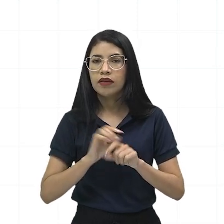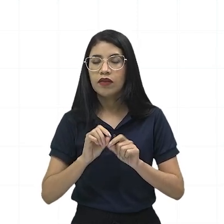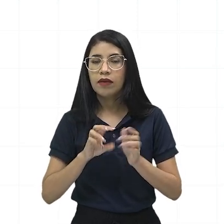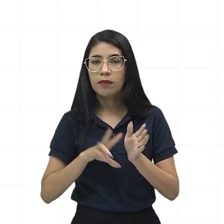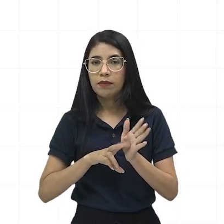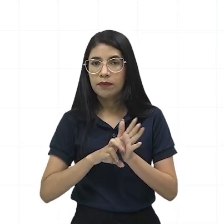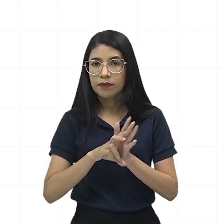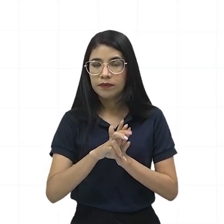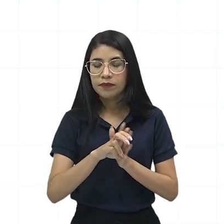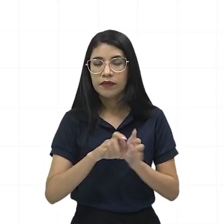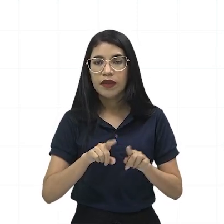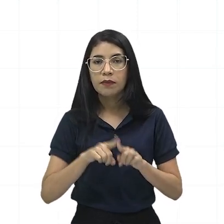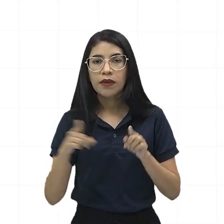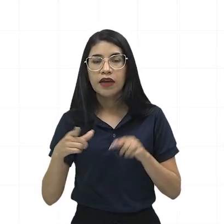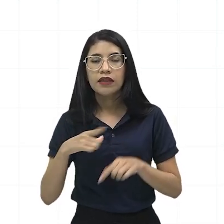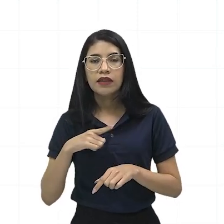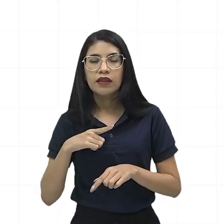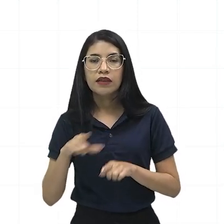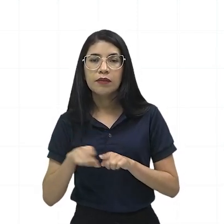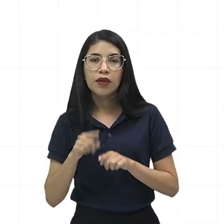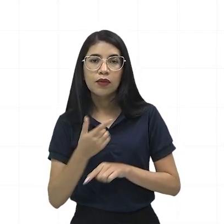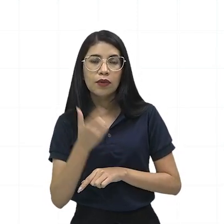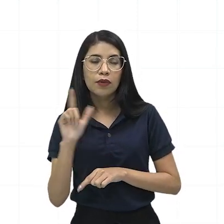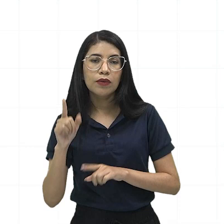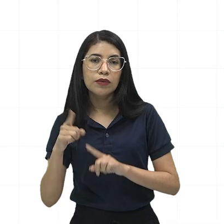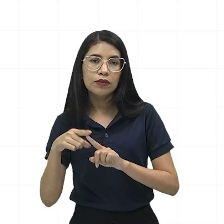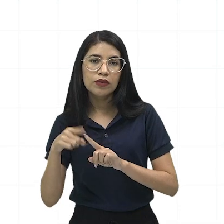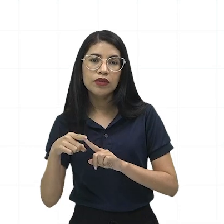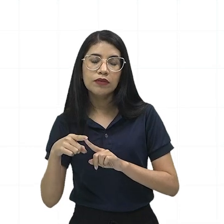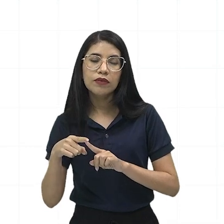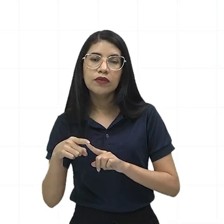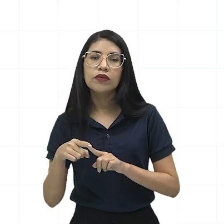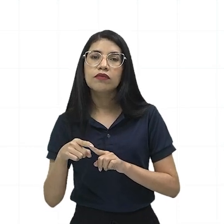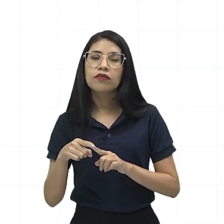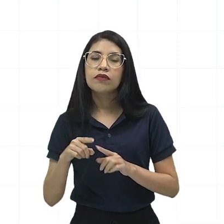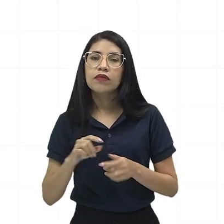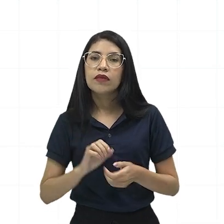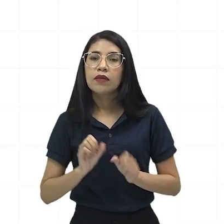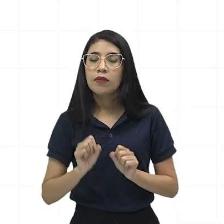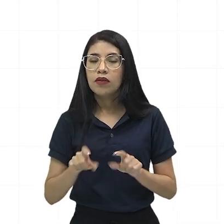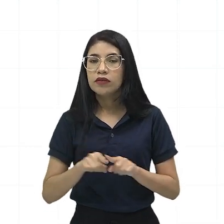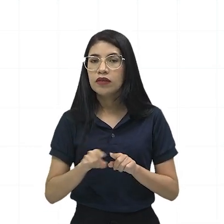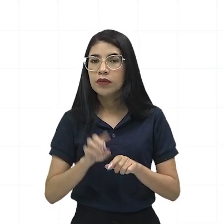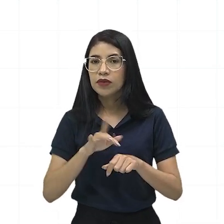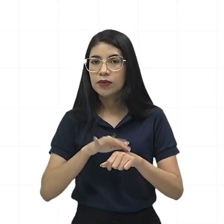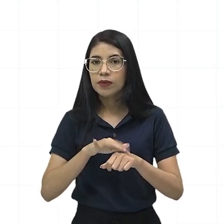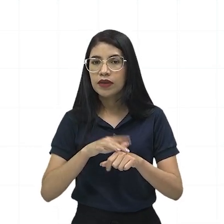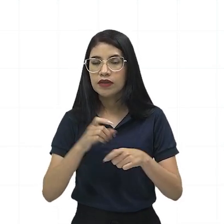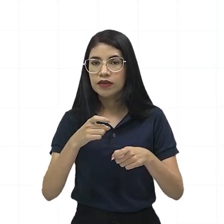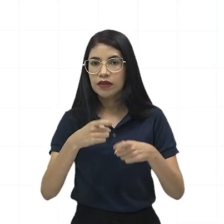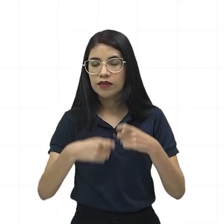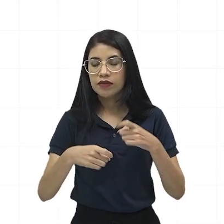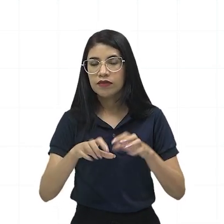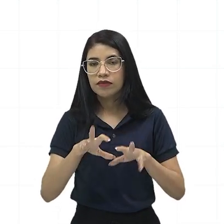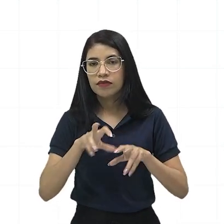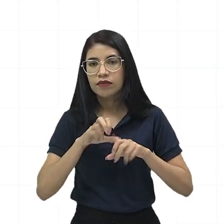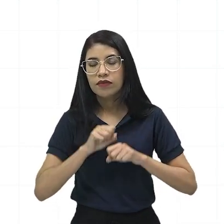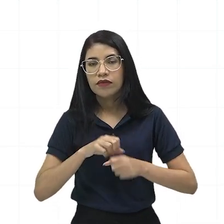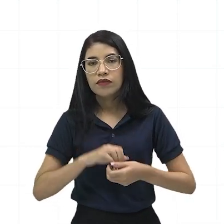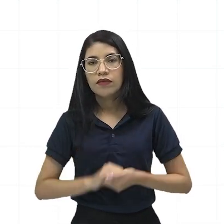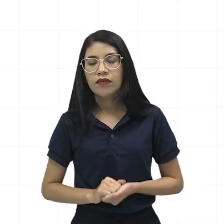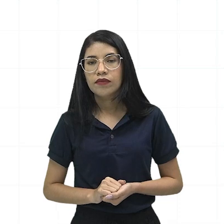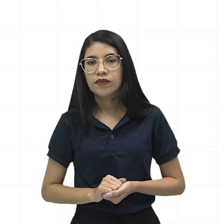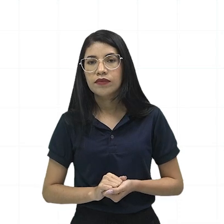por bactérias, mas a gente vai ver que não é o único tipo de micro-organismo que pode causar infecções sexualmente